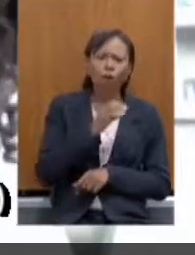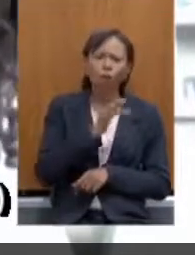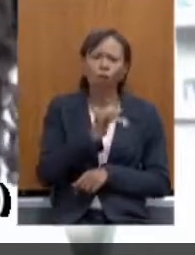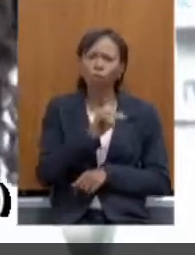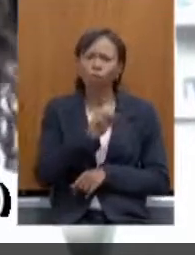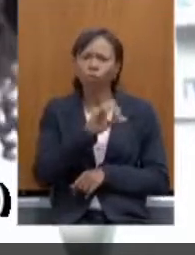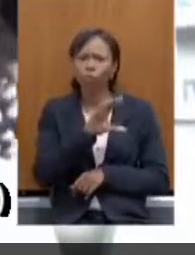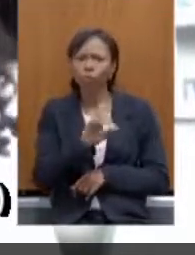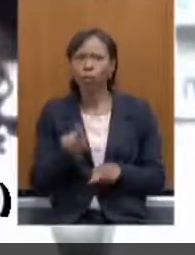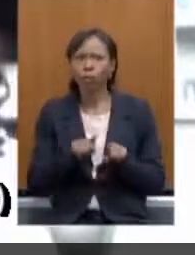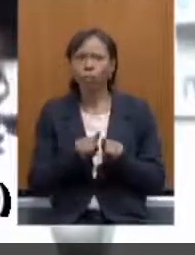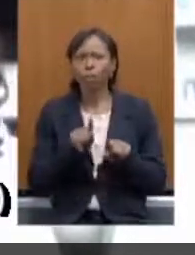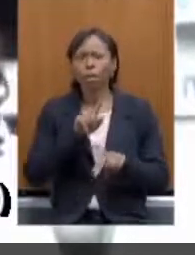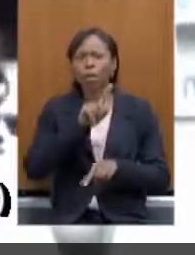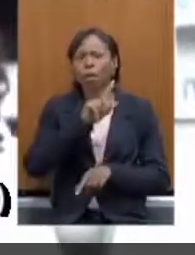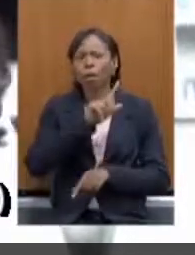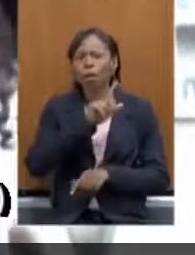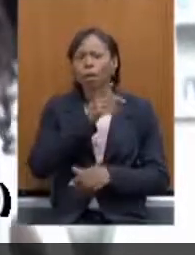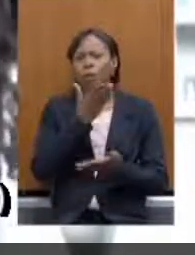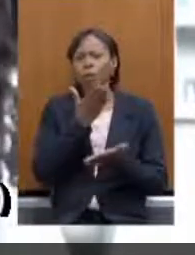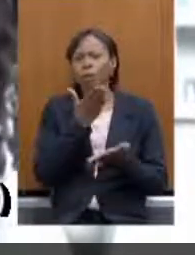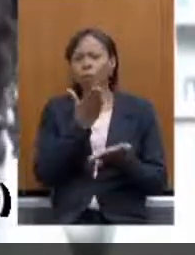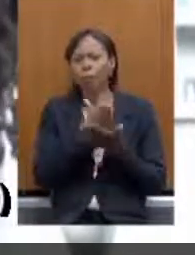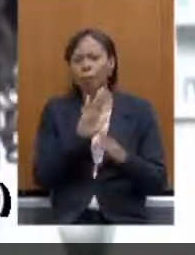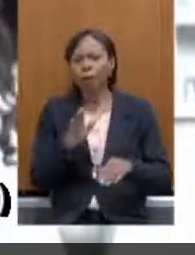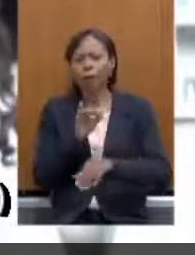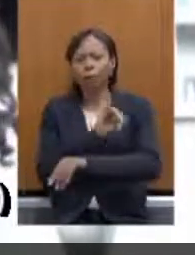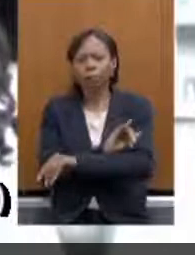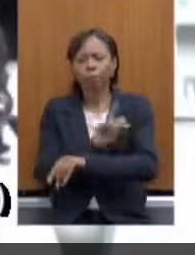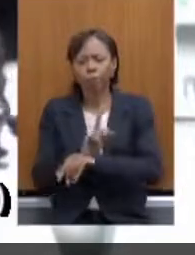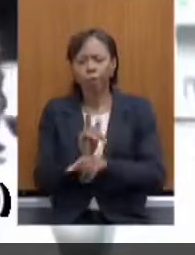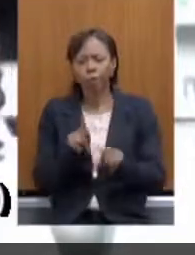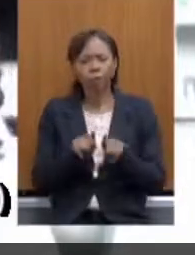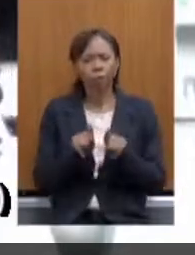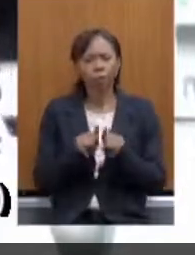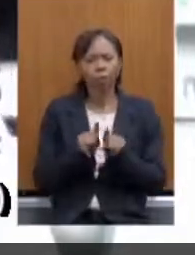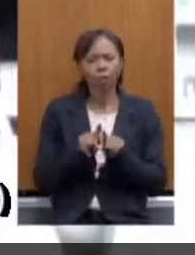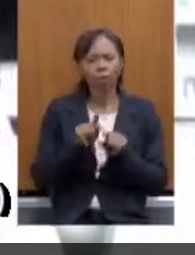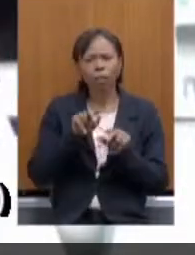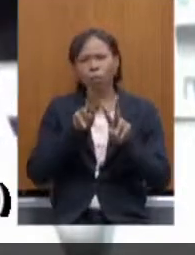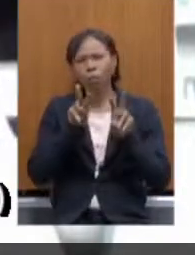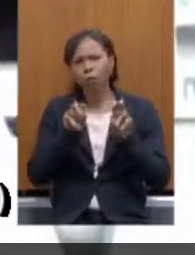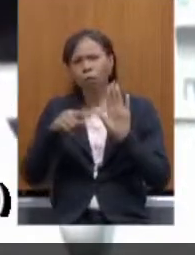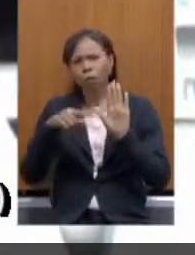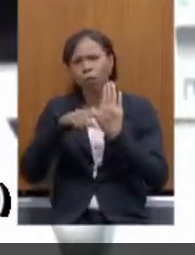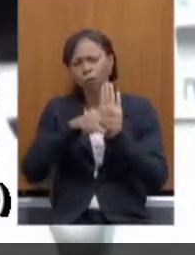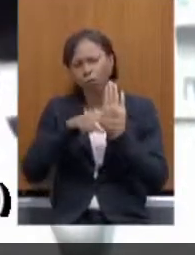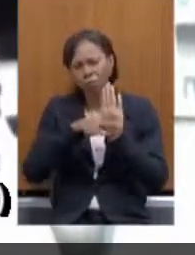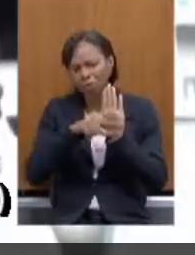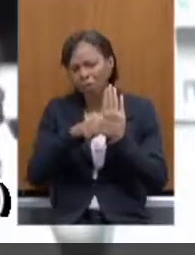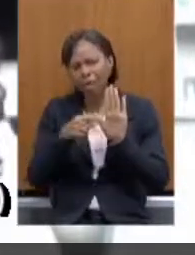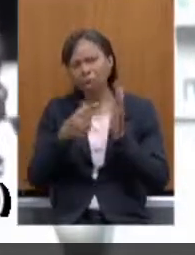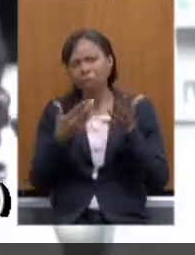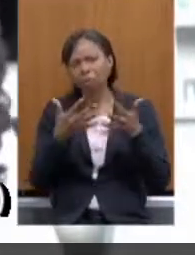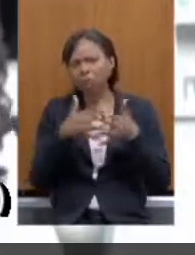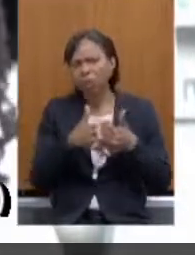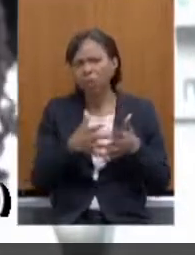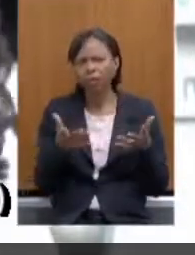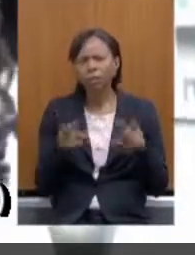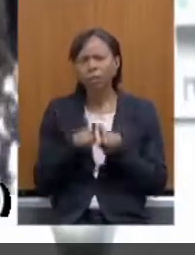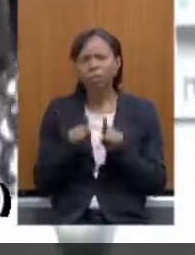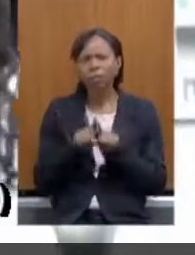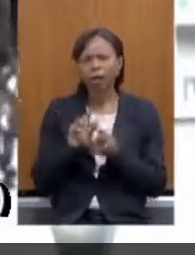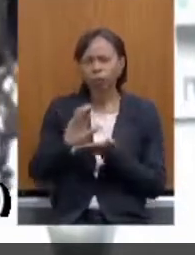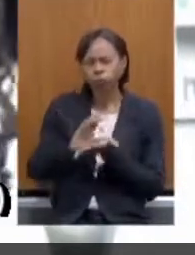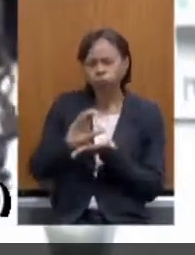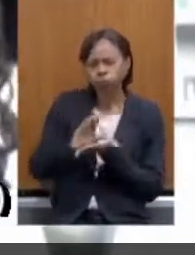a extinção do incêndio a inconsistência tomar uma é a fonte de custeio de receita